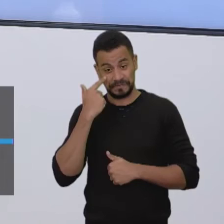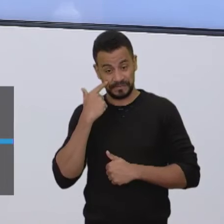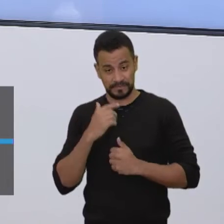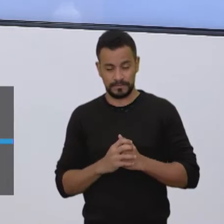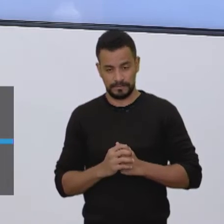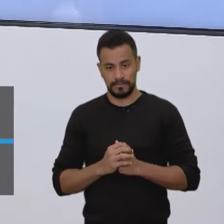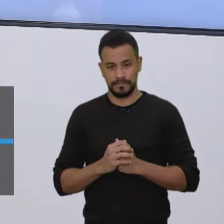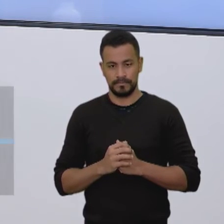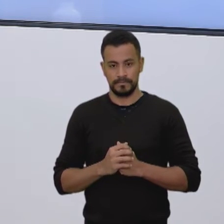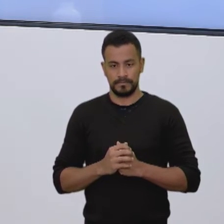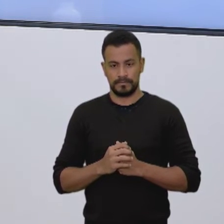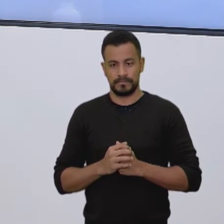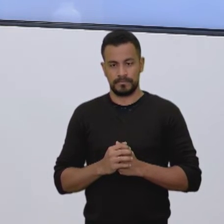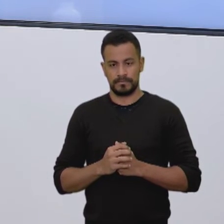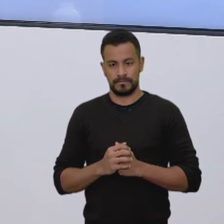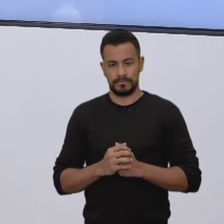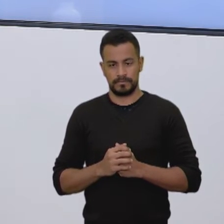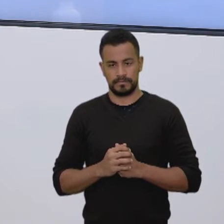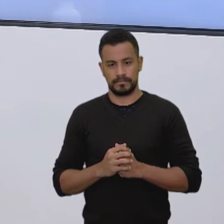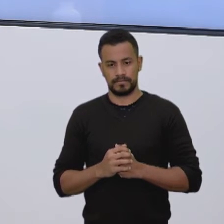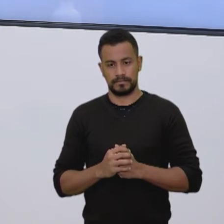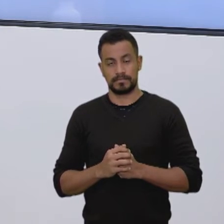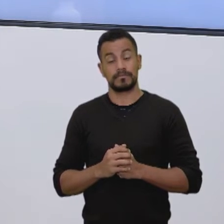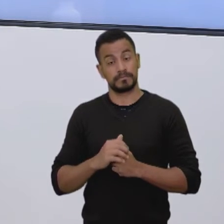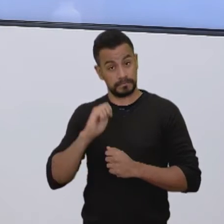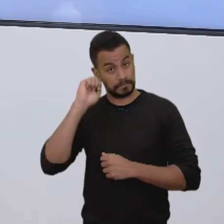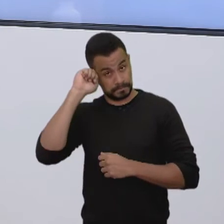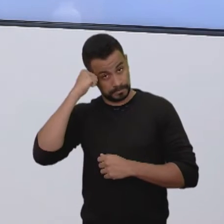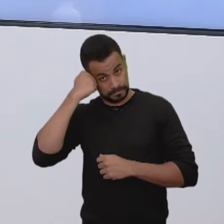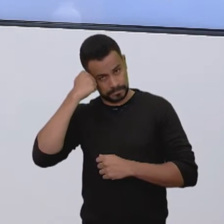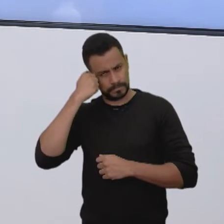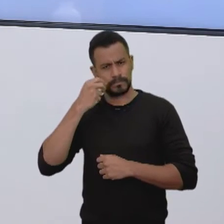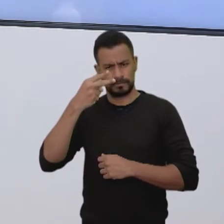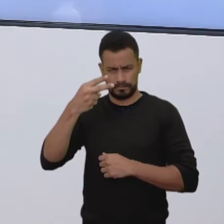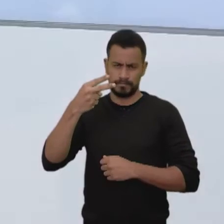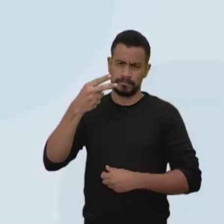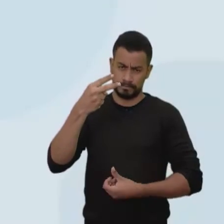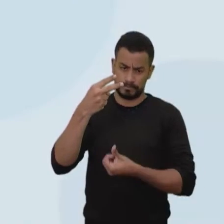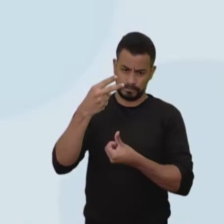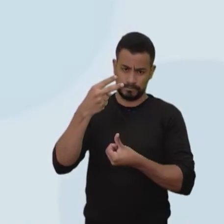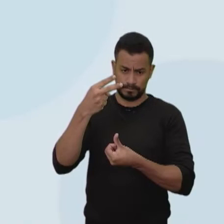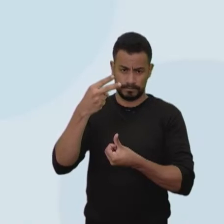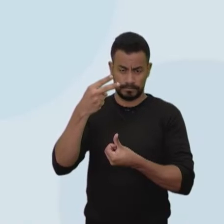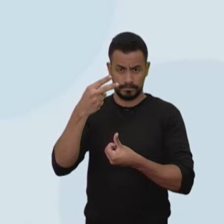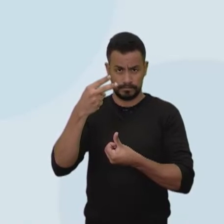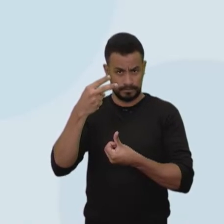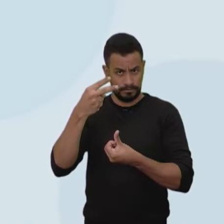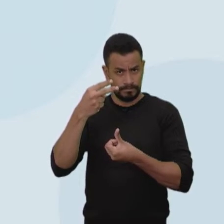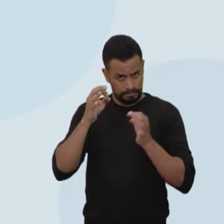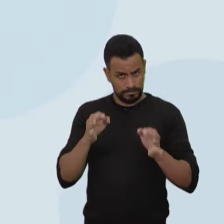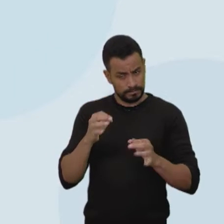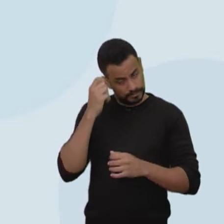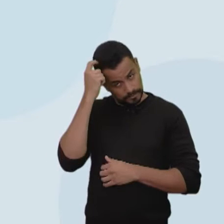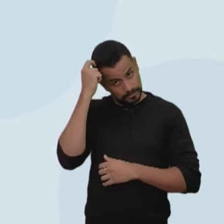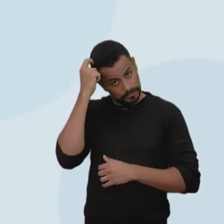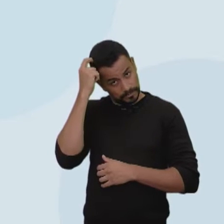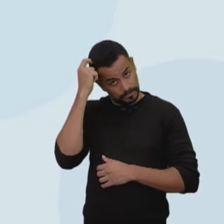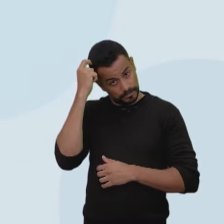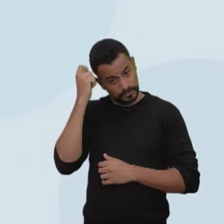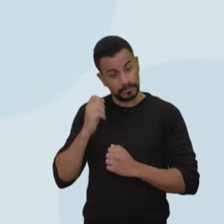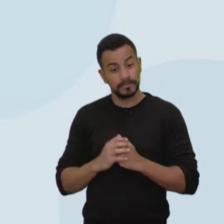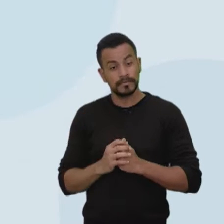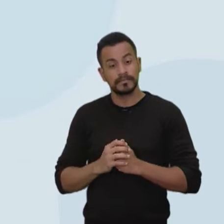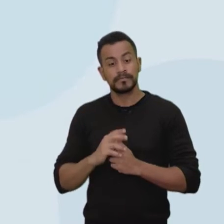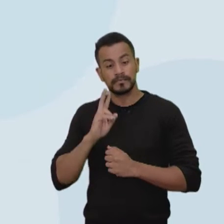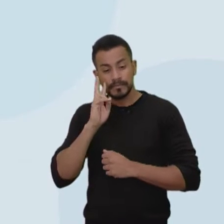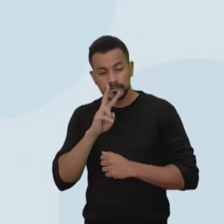Então a gente tem aqui 2 pedacinhos pretinhos de um total de 6. Então a nossa fração é 2 sextos. 2 de 6. Se eu olhar a alternativa,